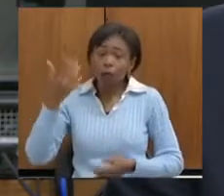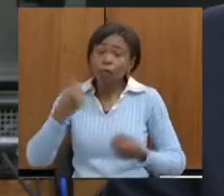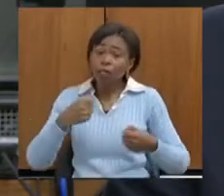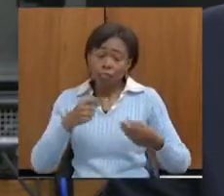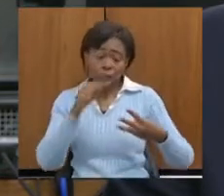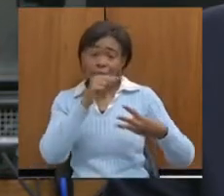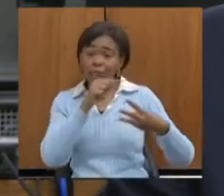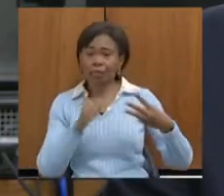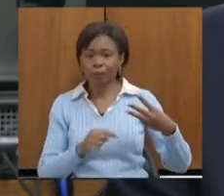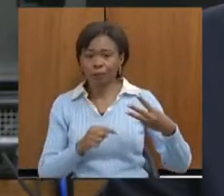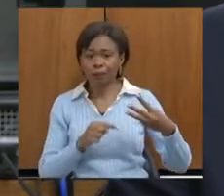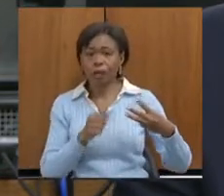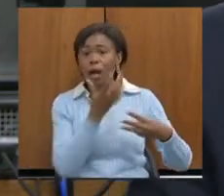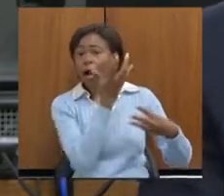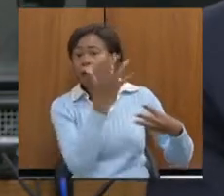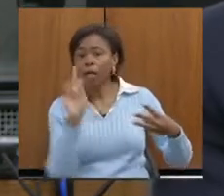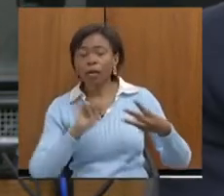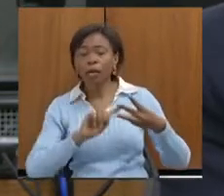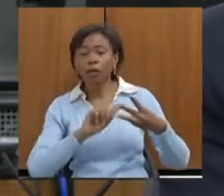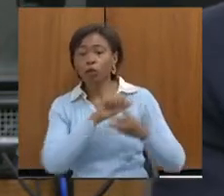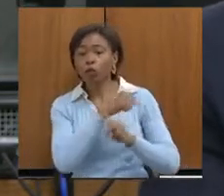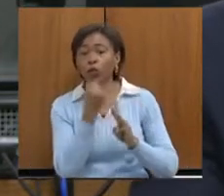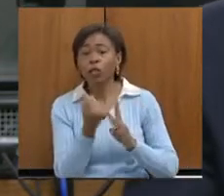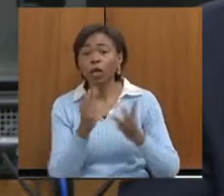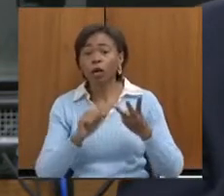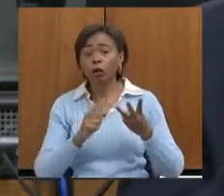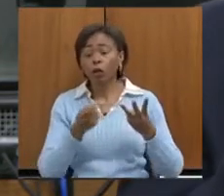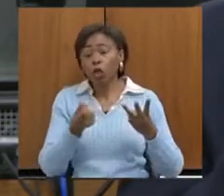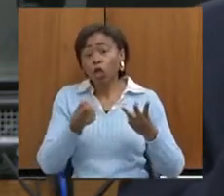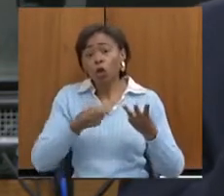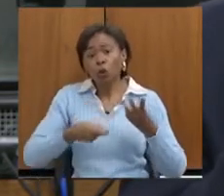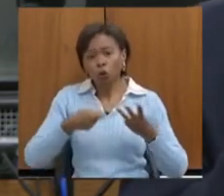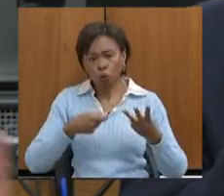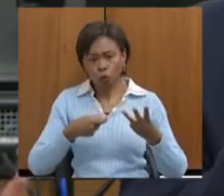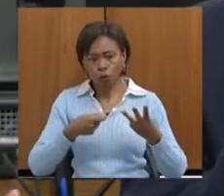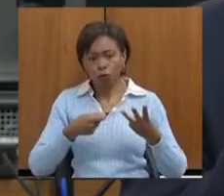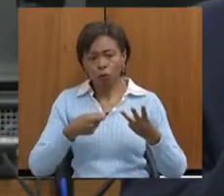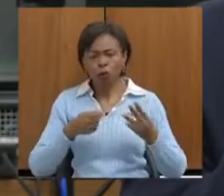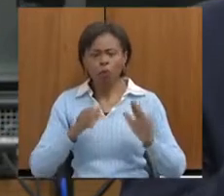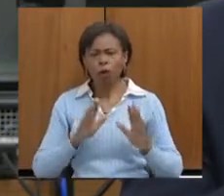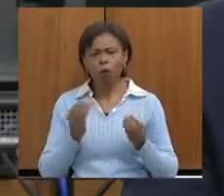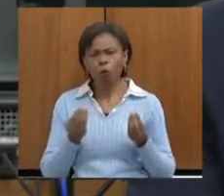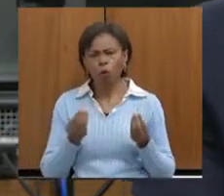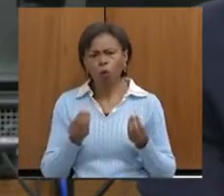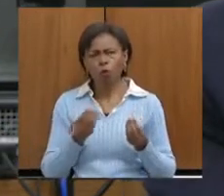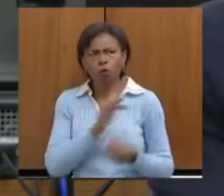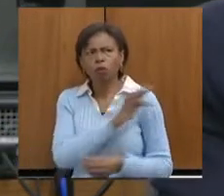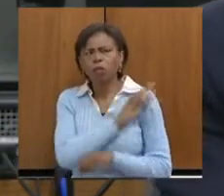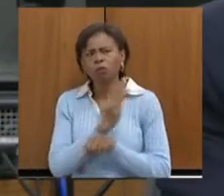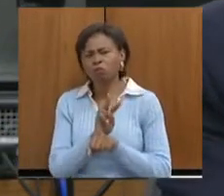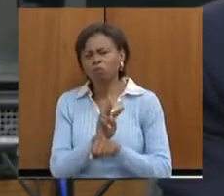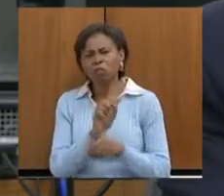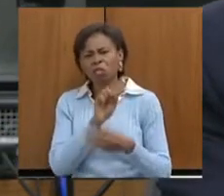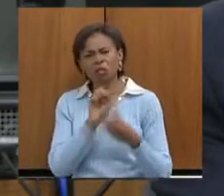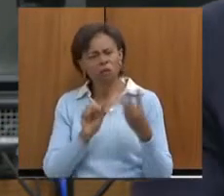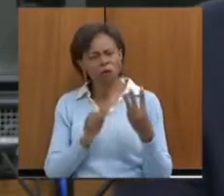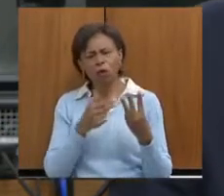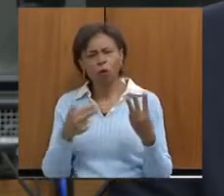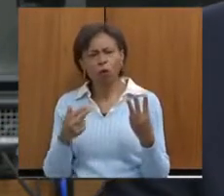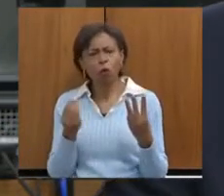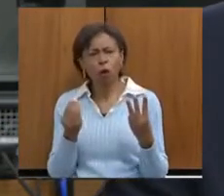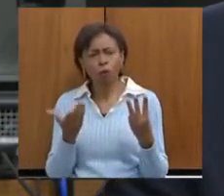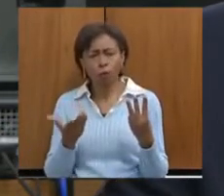social e econômico brevemente Vamos tentar entender o que que seria o como é que seria essa fiscalização dos pilares desses três pilares